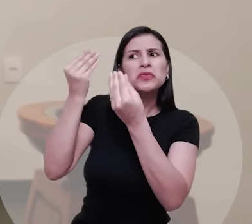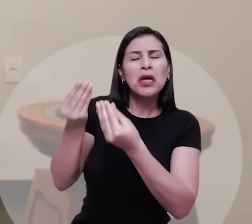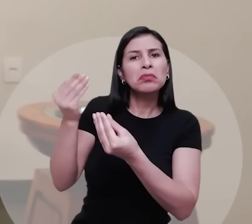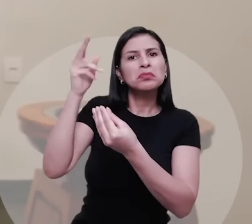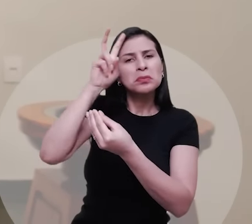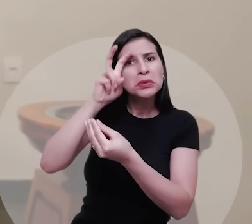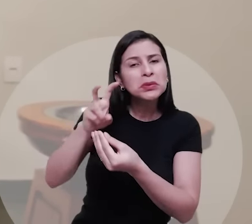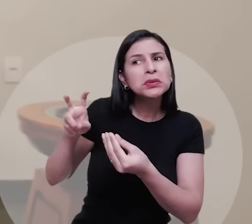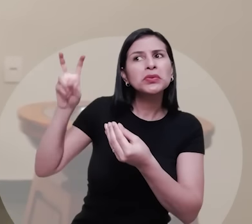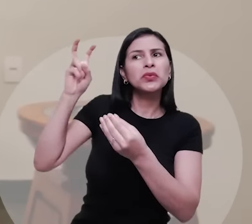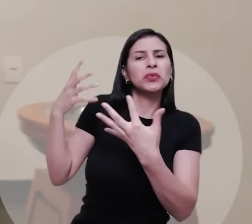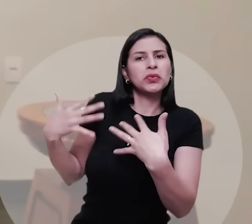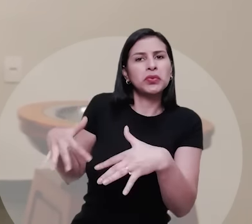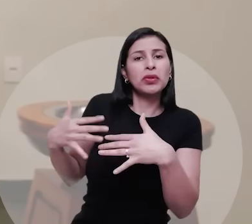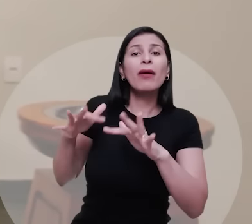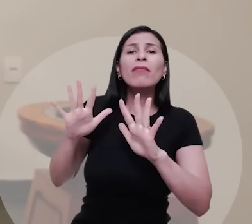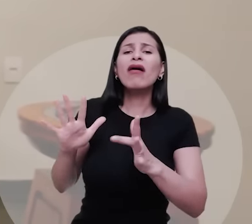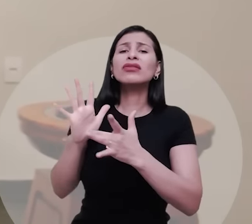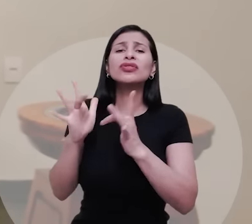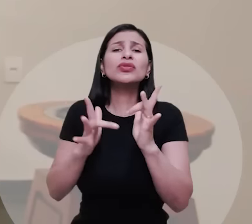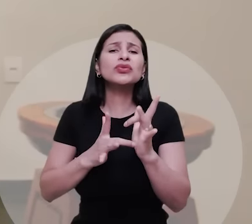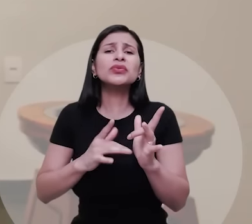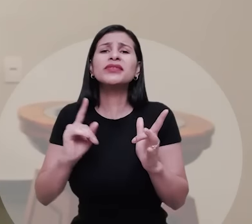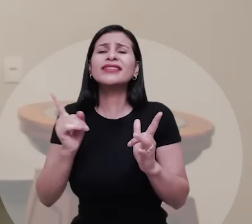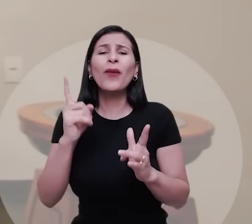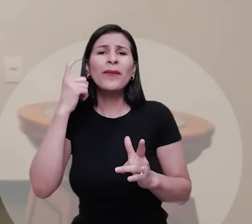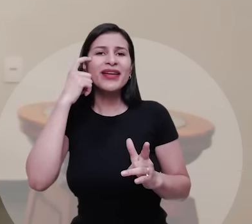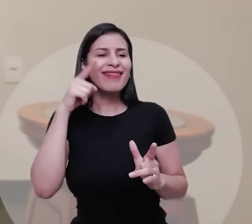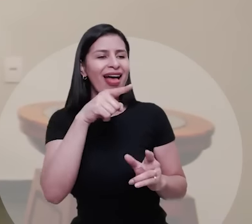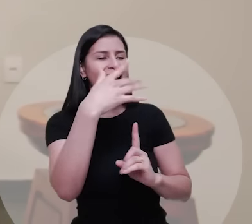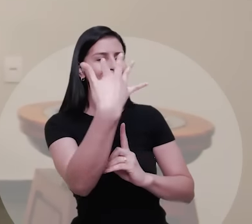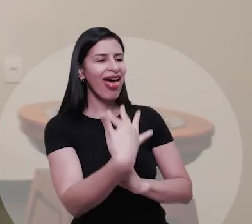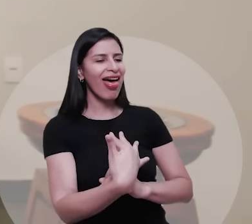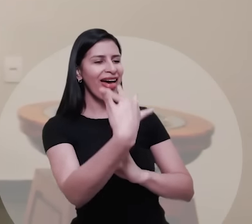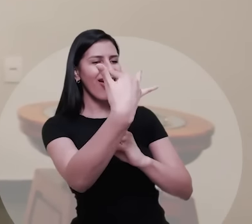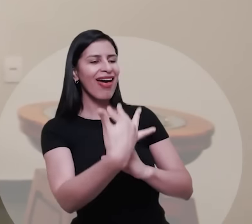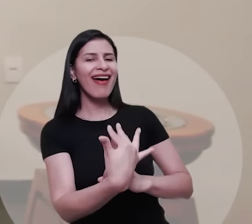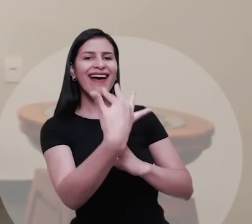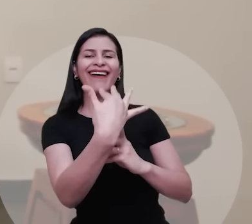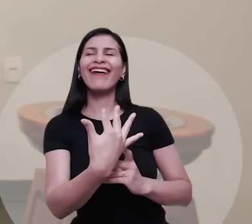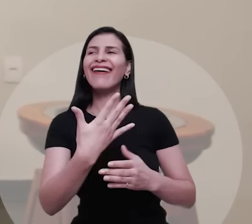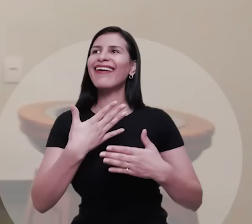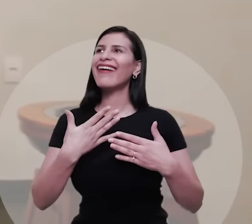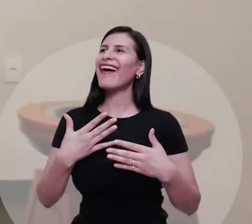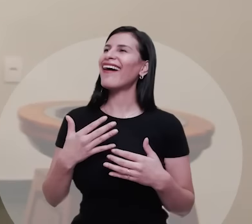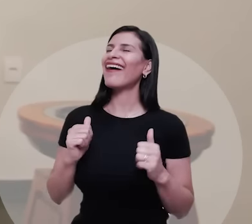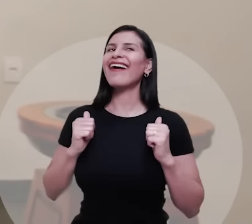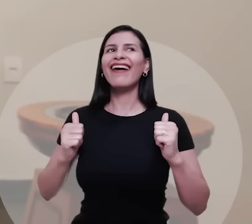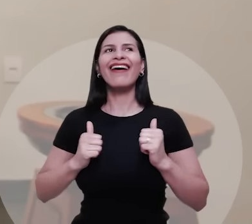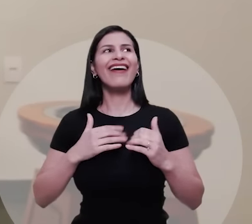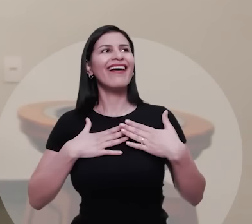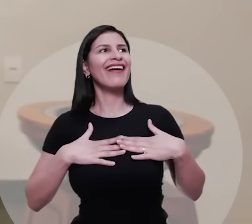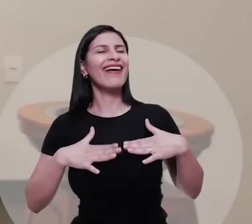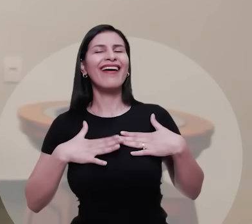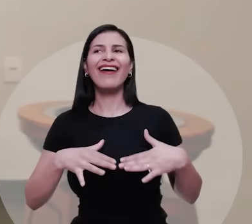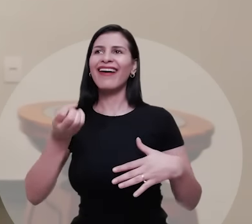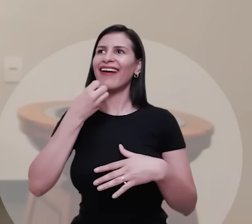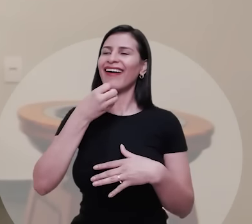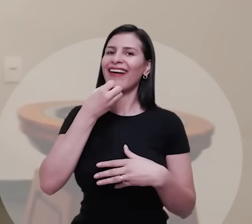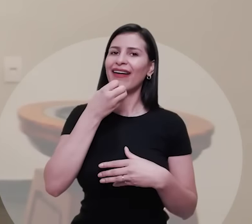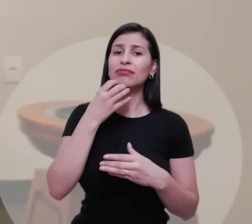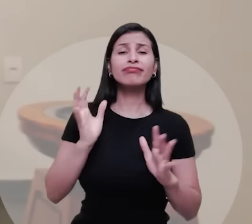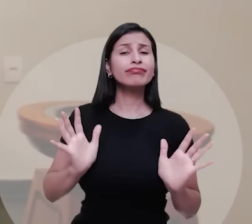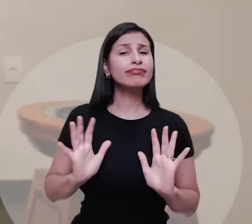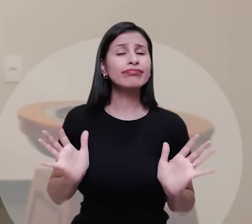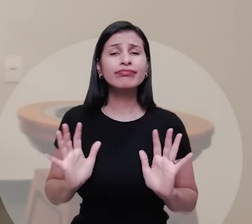importa com bajulação e a forma cordial com que Nicodemos fala com ele. Fica claro